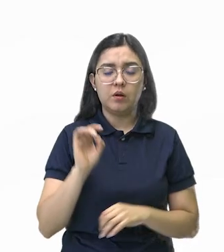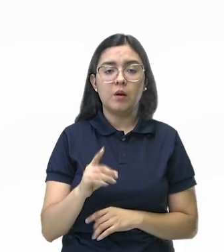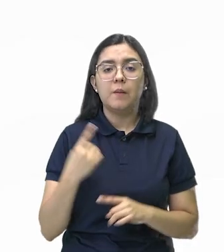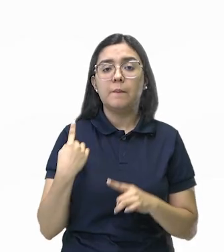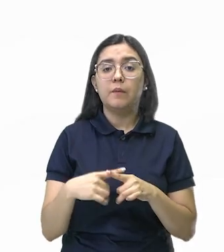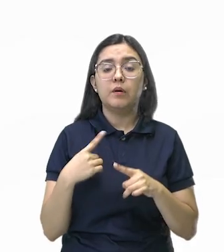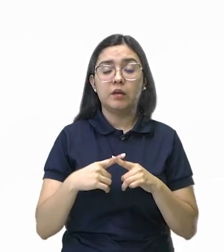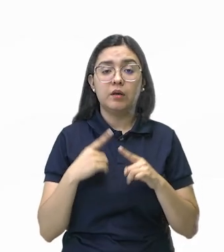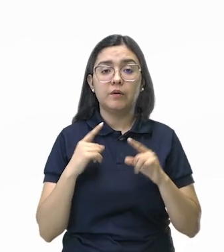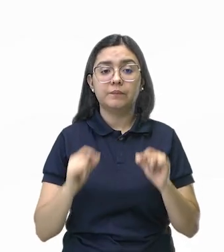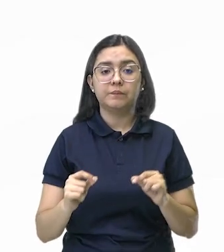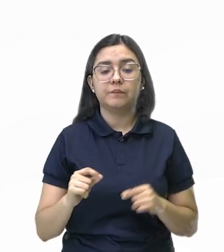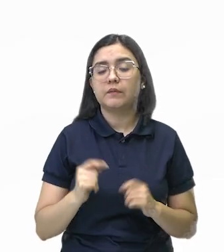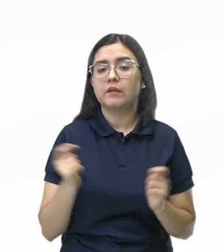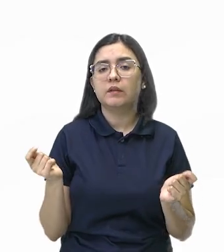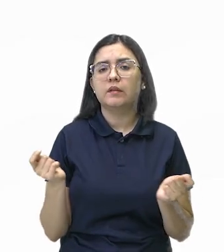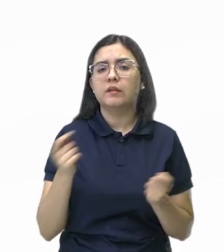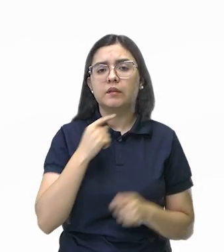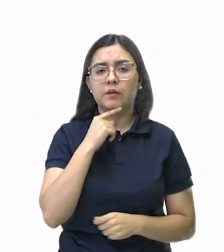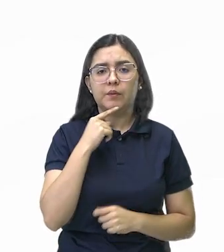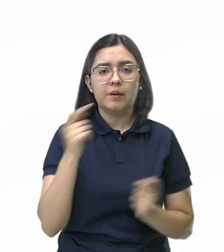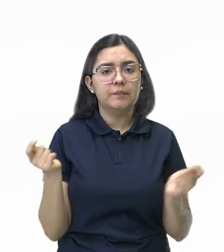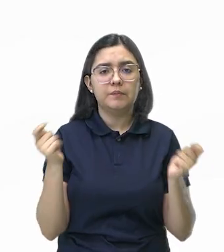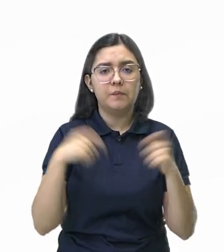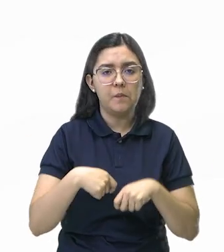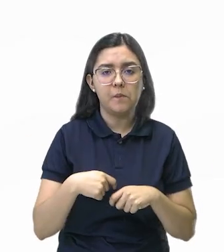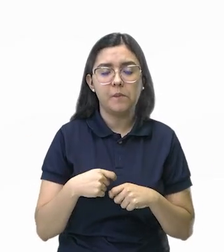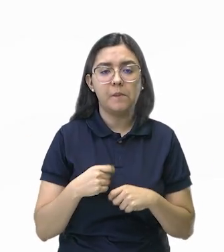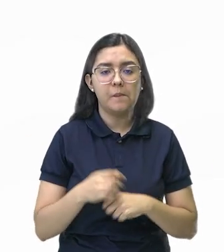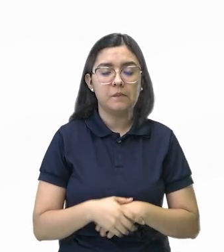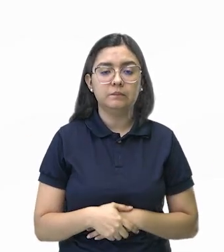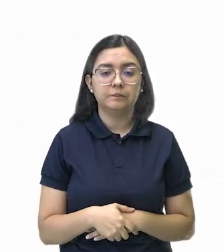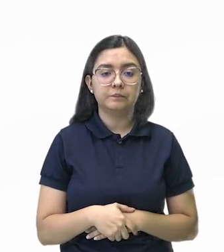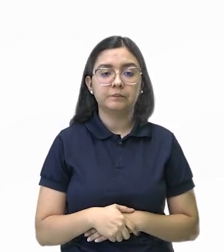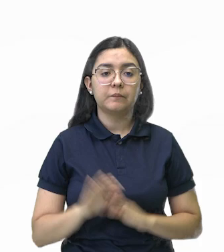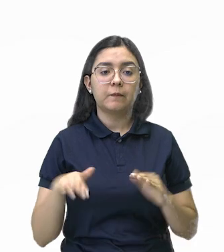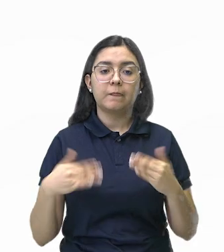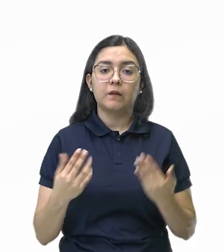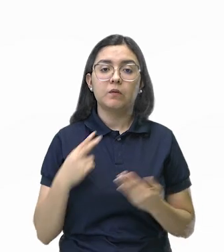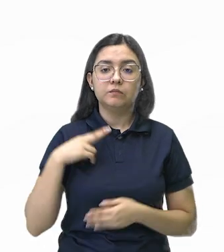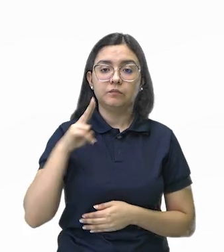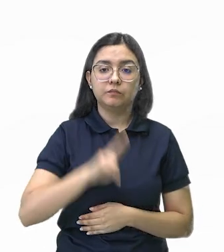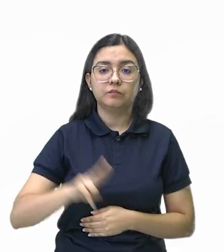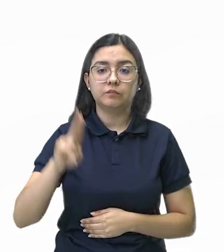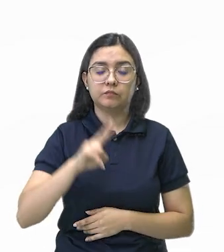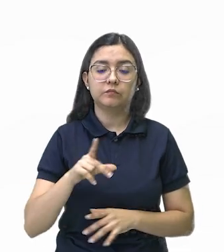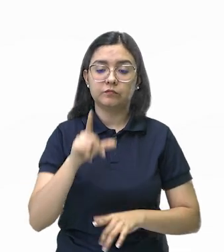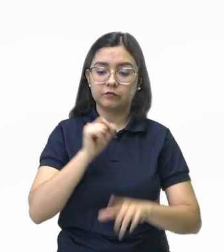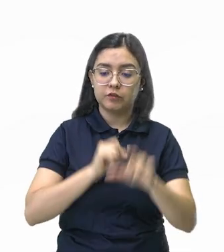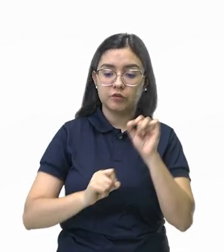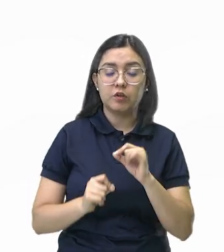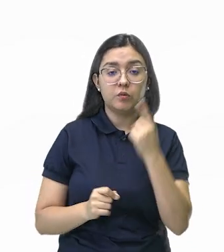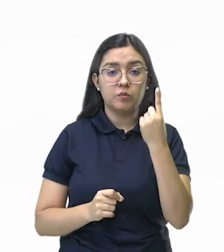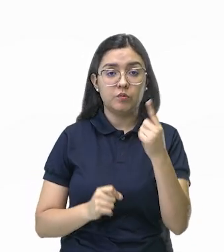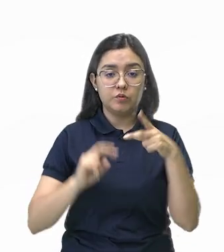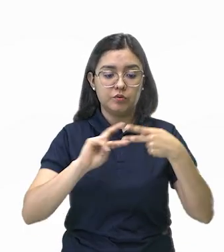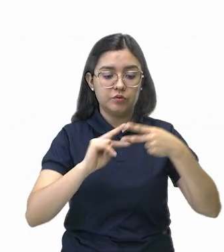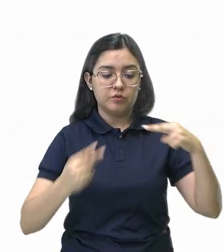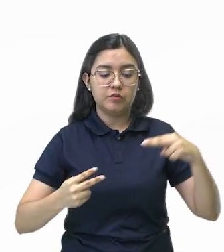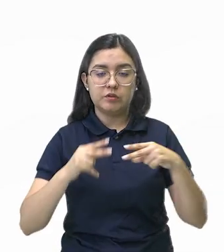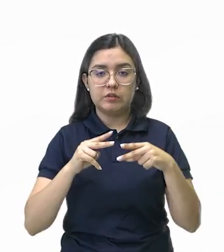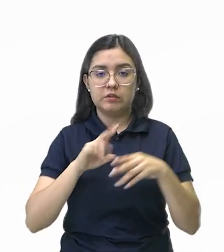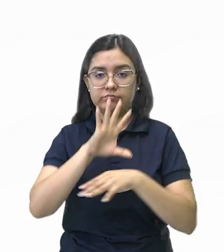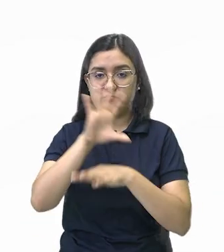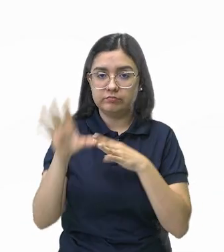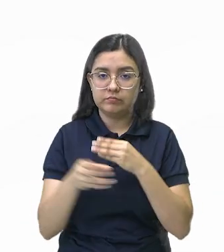porque não é possível fazer isso na maioria dos casos. Então, a gente vai apenas selecionar um gene e